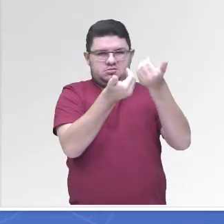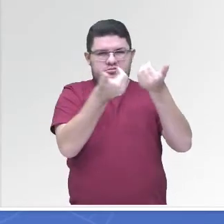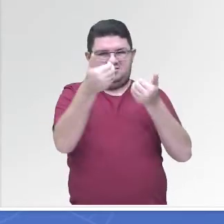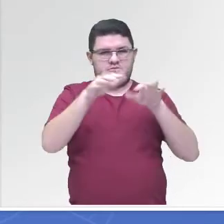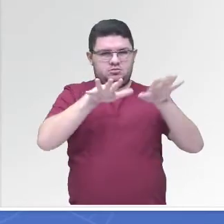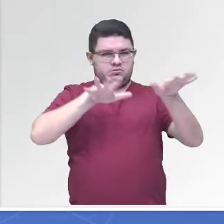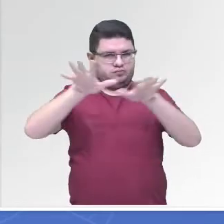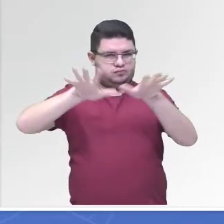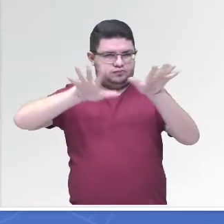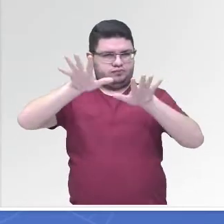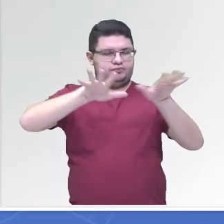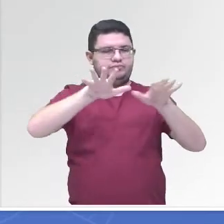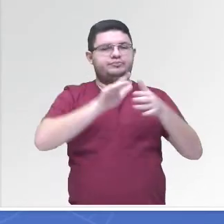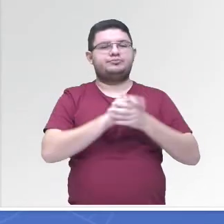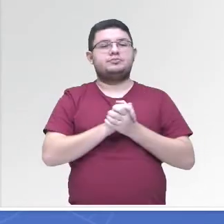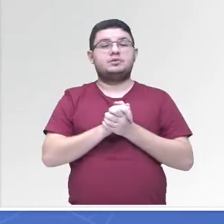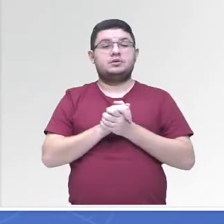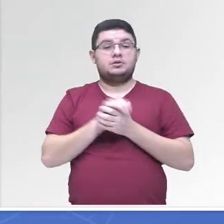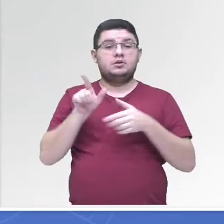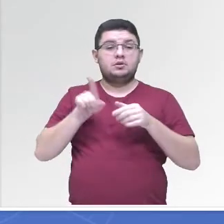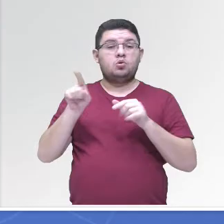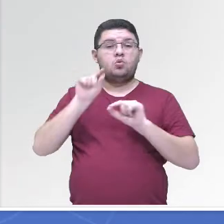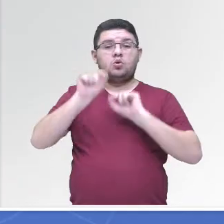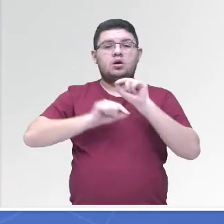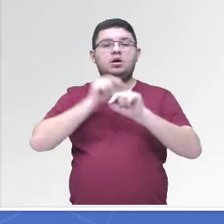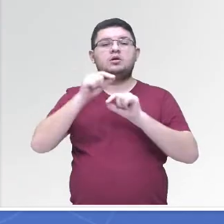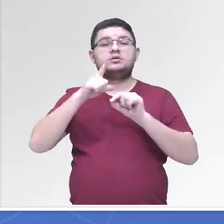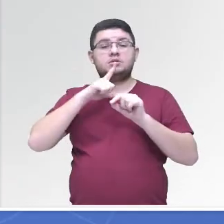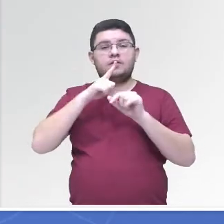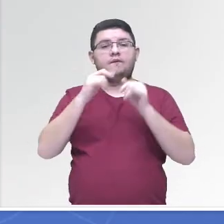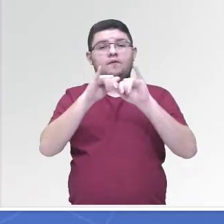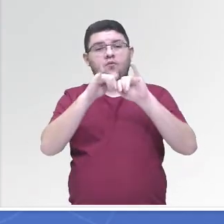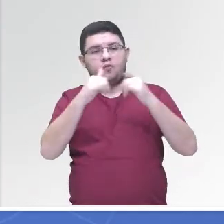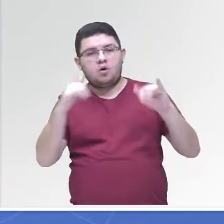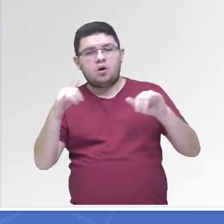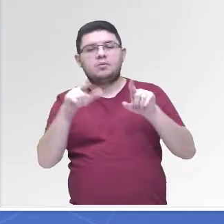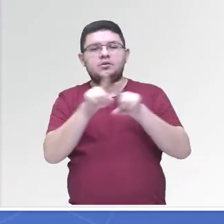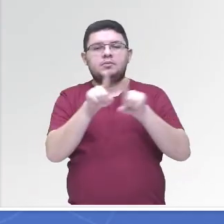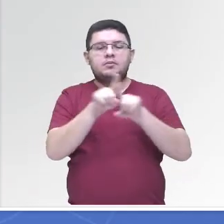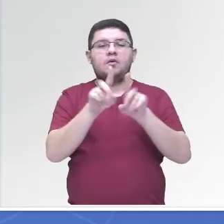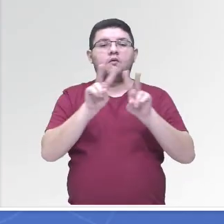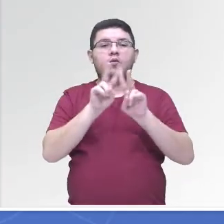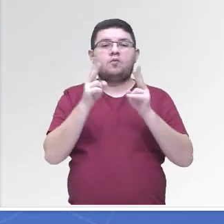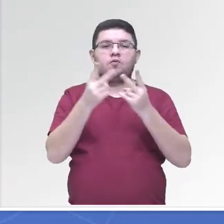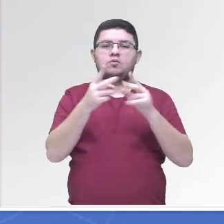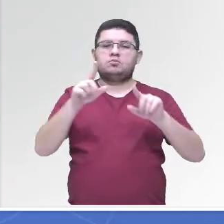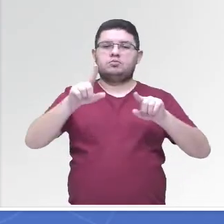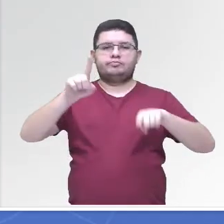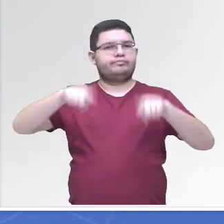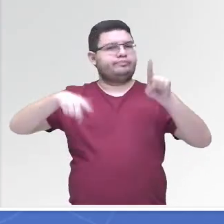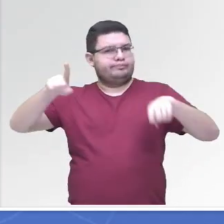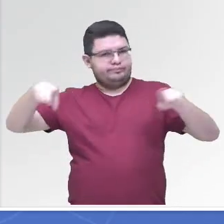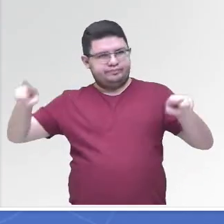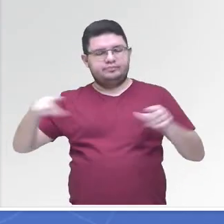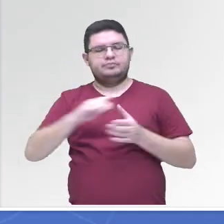estado, as substâncias apresentam forma e volume variáveis, tá? Forma e volume variáveis.